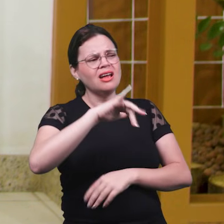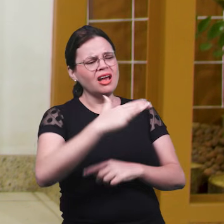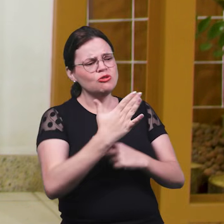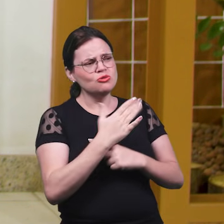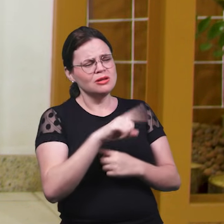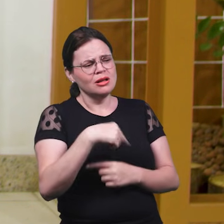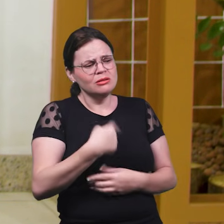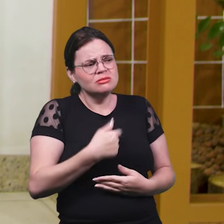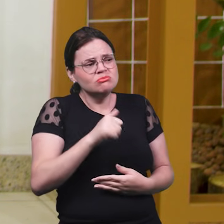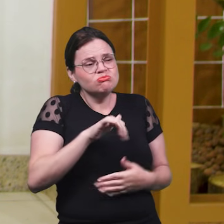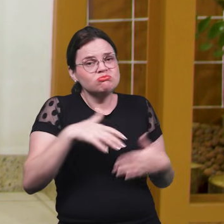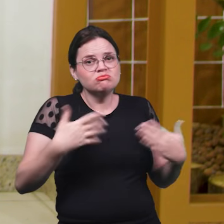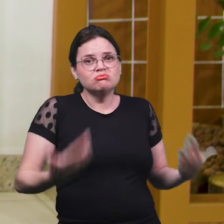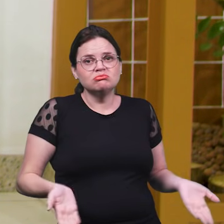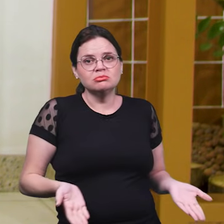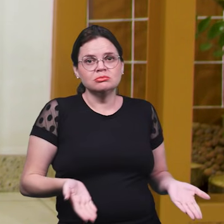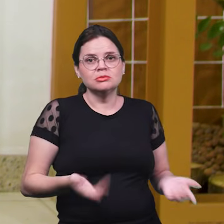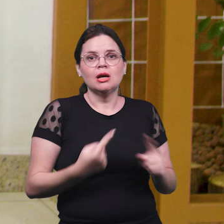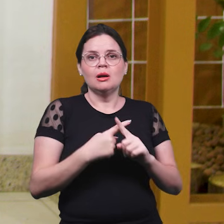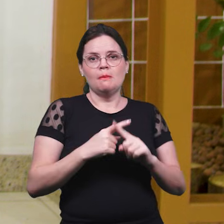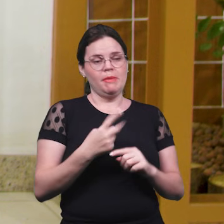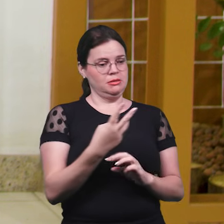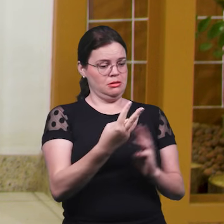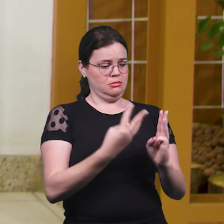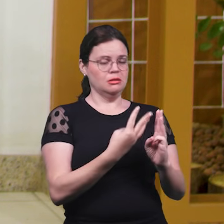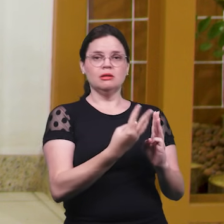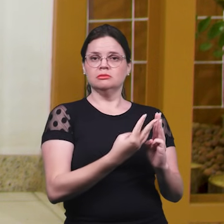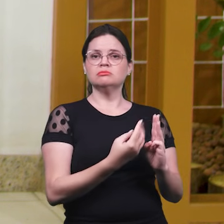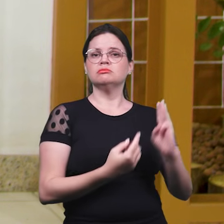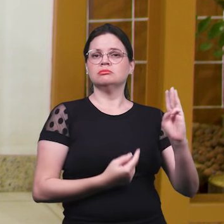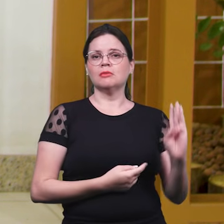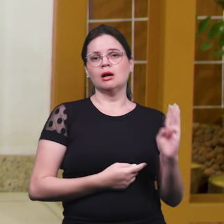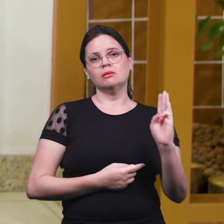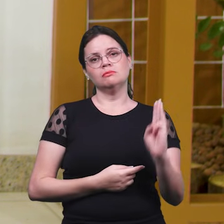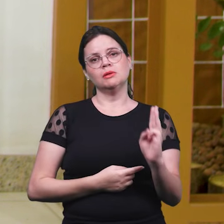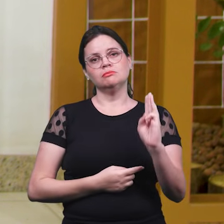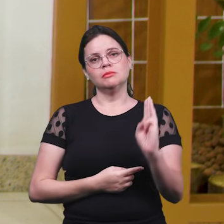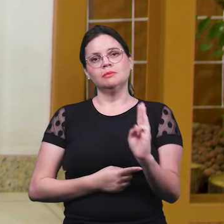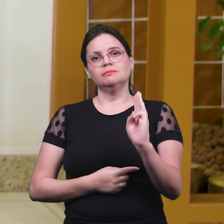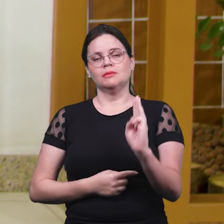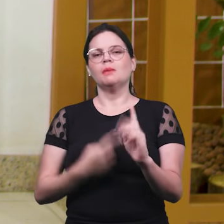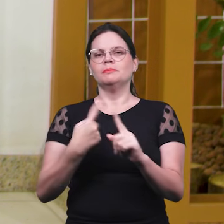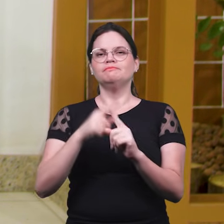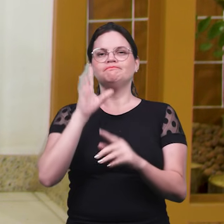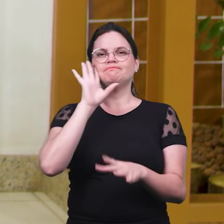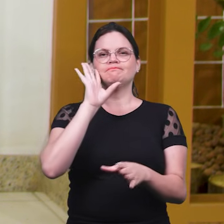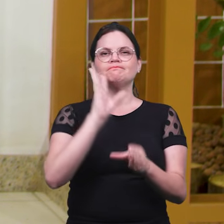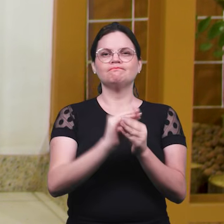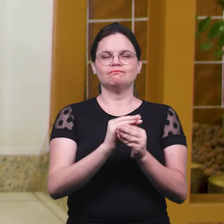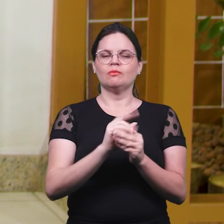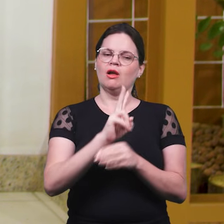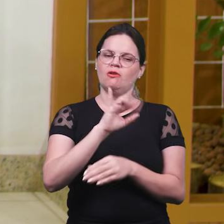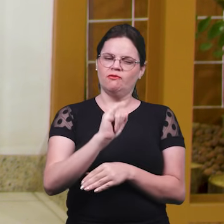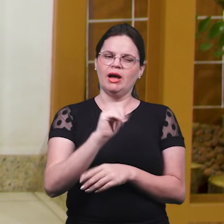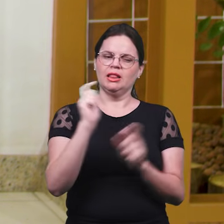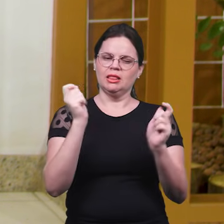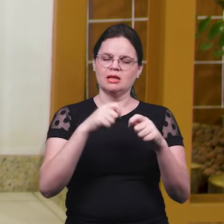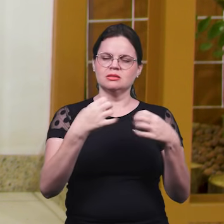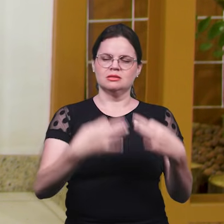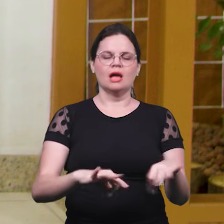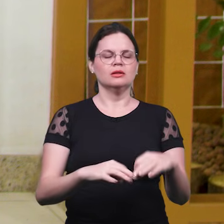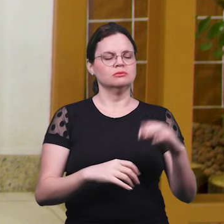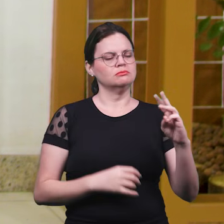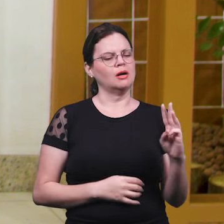pedra. Mas mesmo assim, elas continuaram a caminhada delas, porque elas sabiam que uma solução